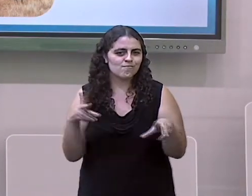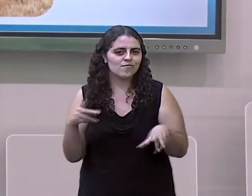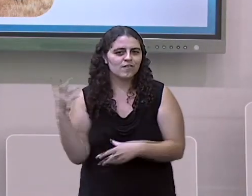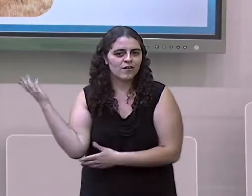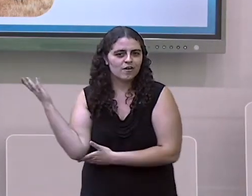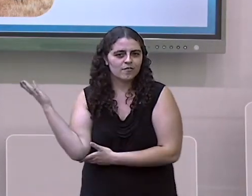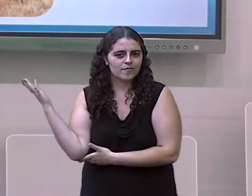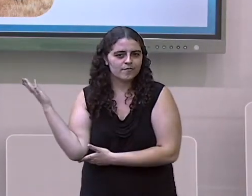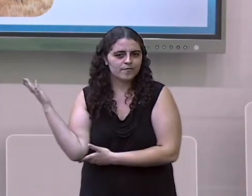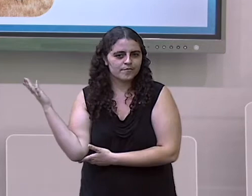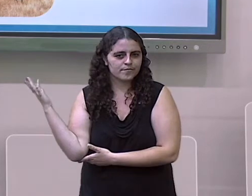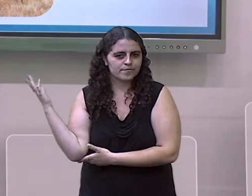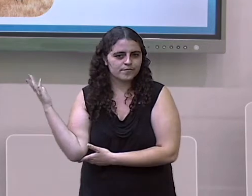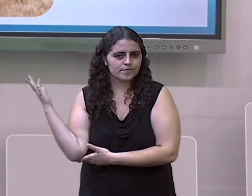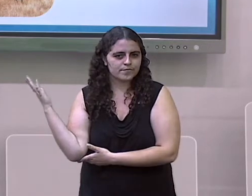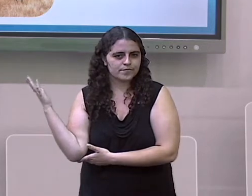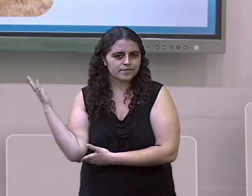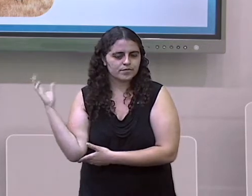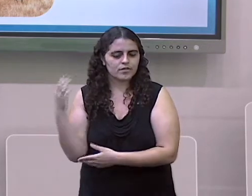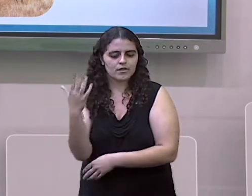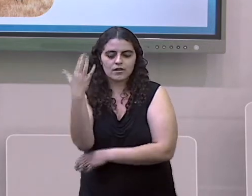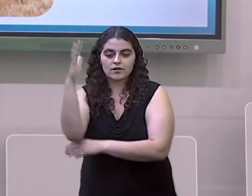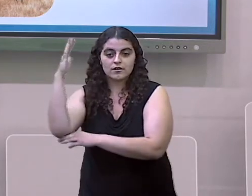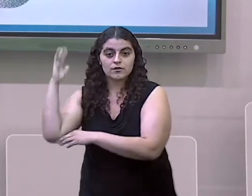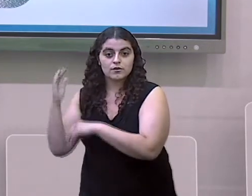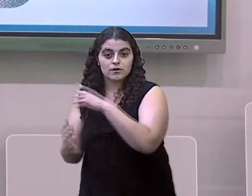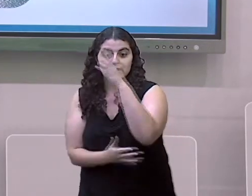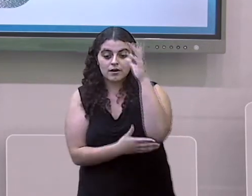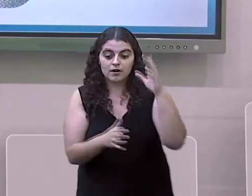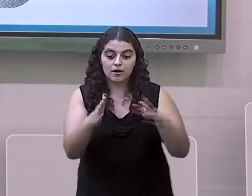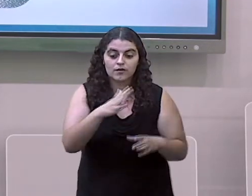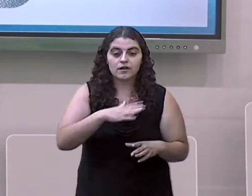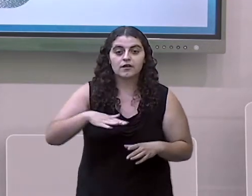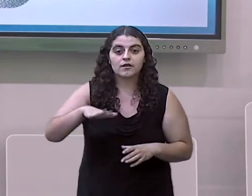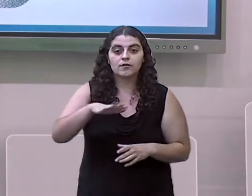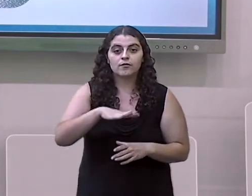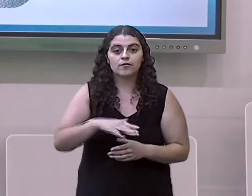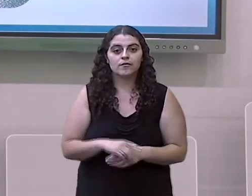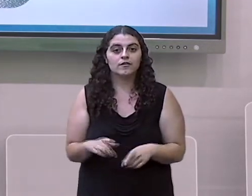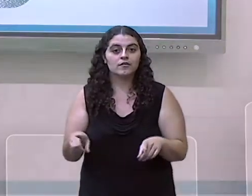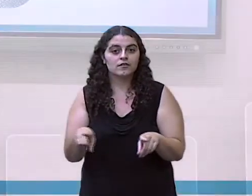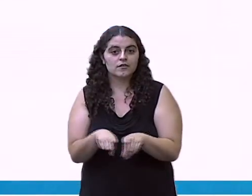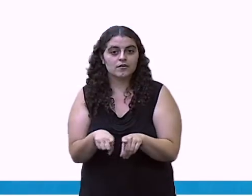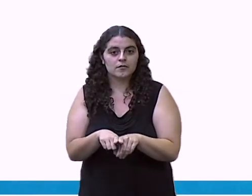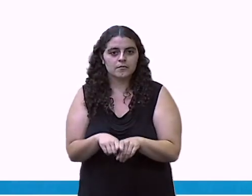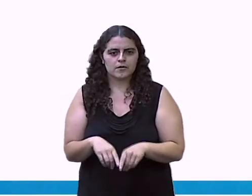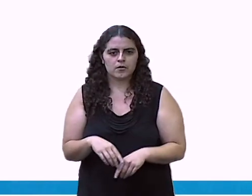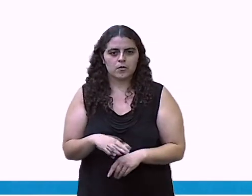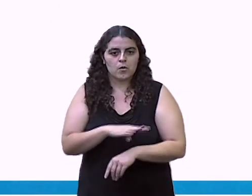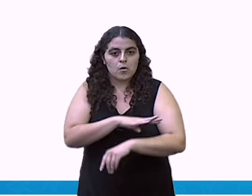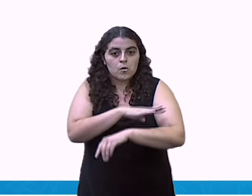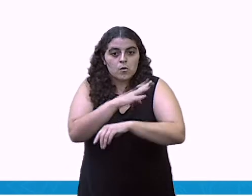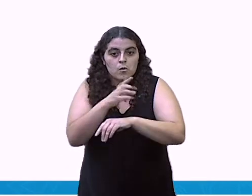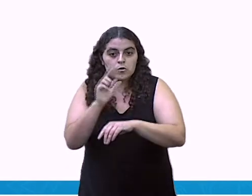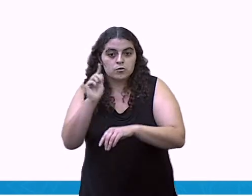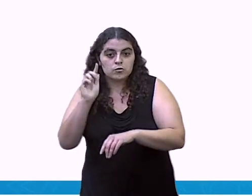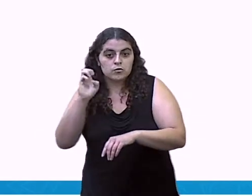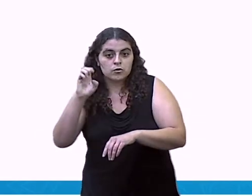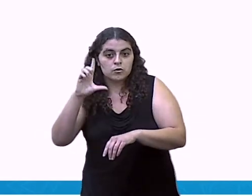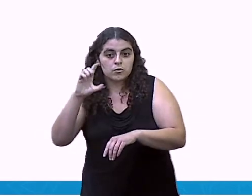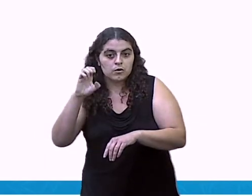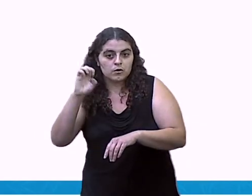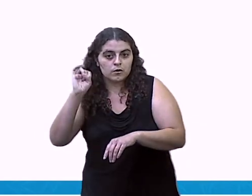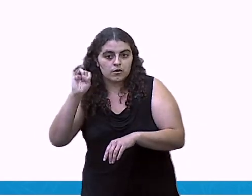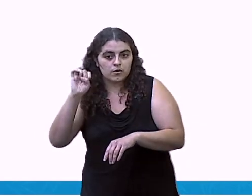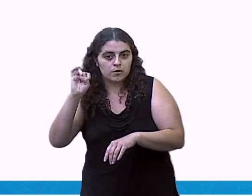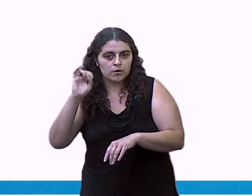como elementos da paisagem natural. E nós temos também as geleiras, né? Nos polos nortes,